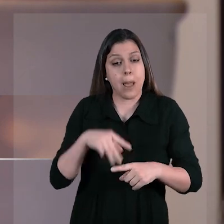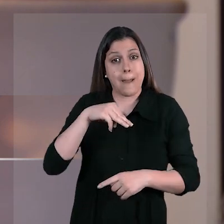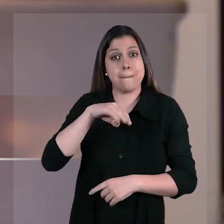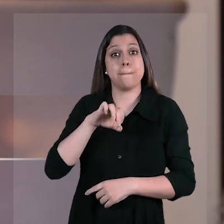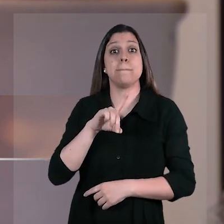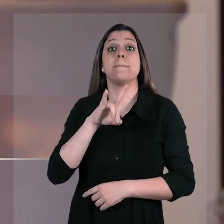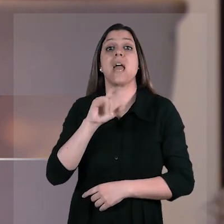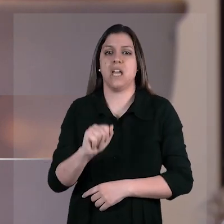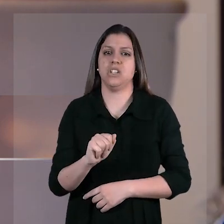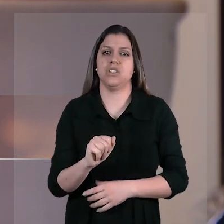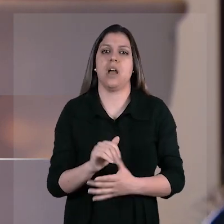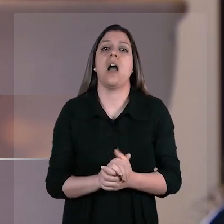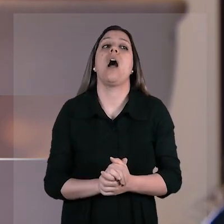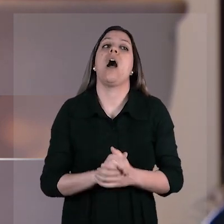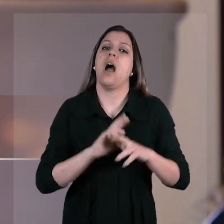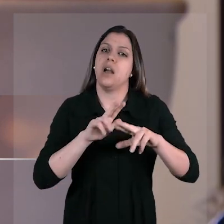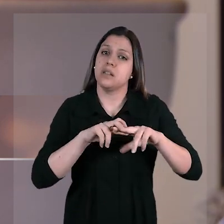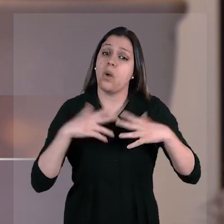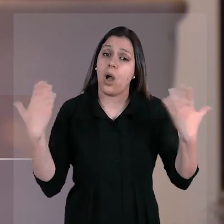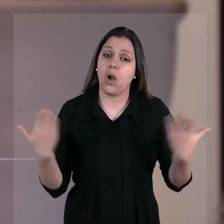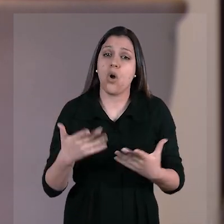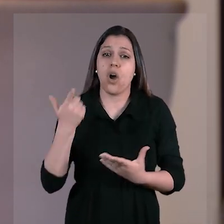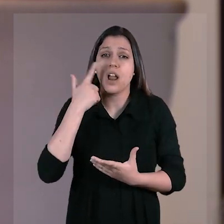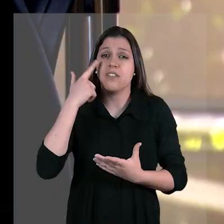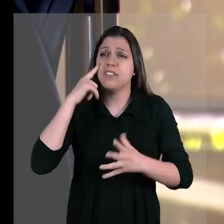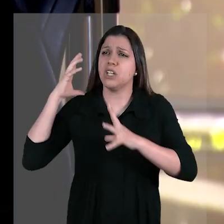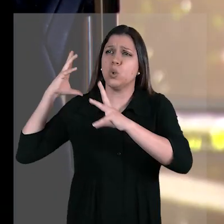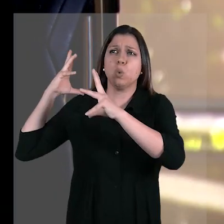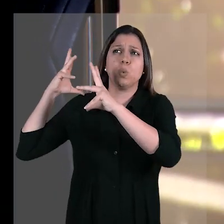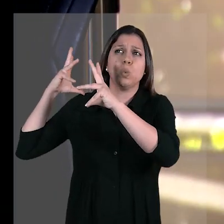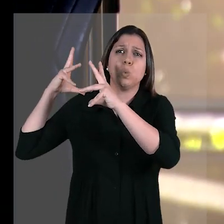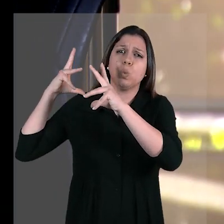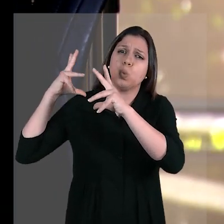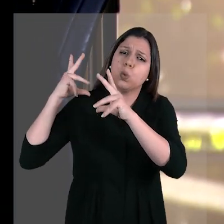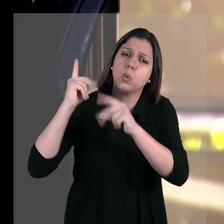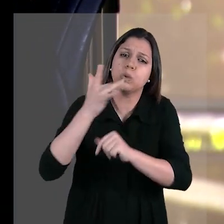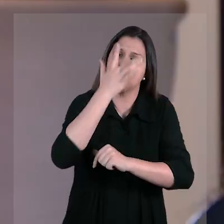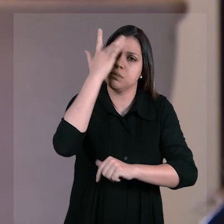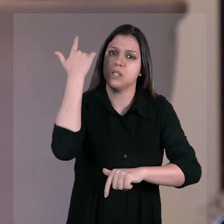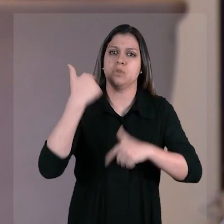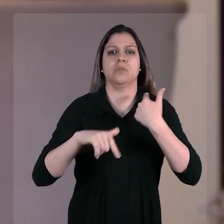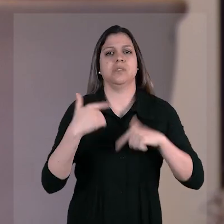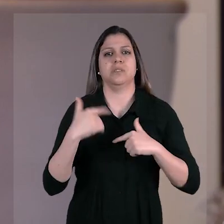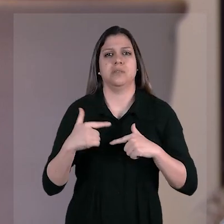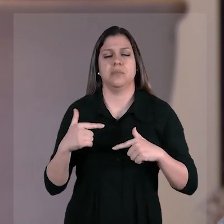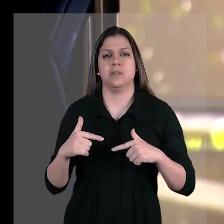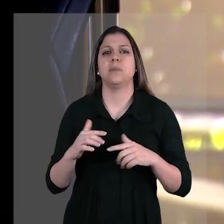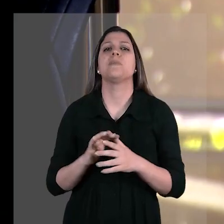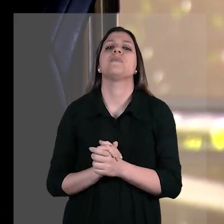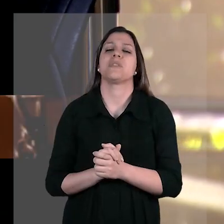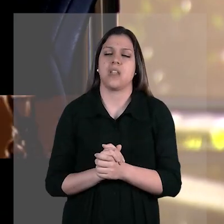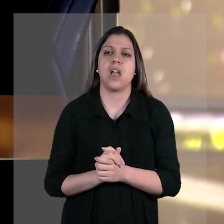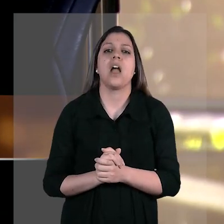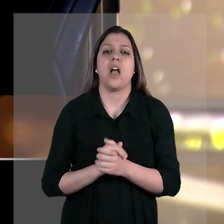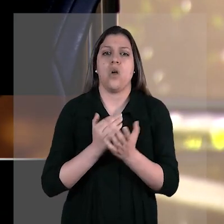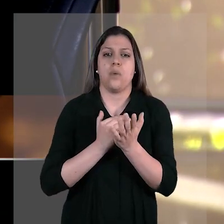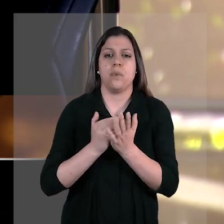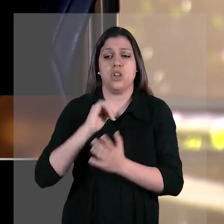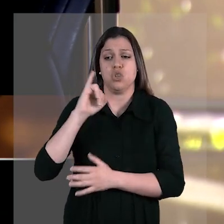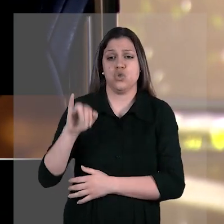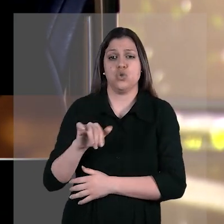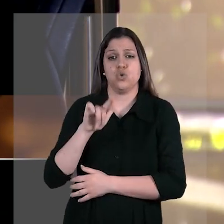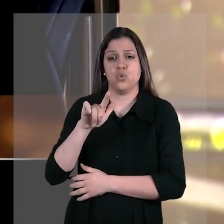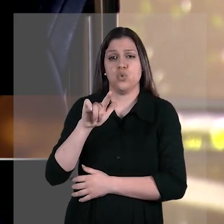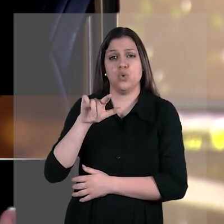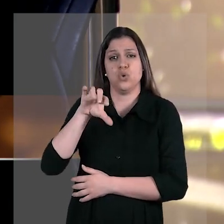consideração todas as remunerações ao longo da vida laborativa Todas, desde do segurado. Julho de